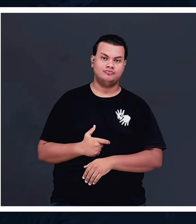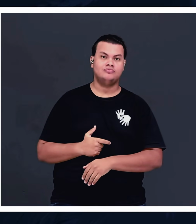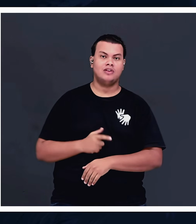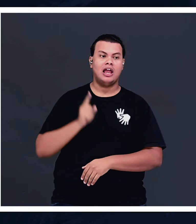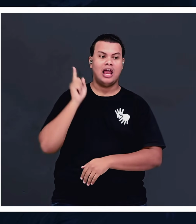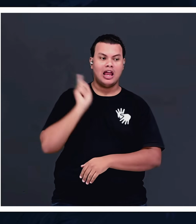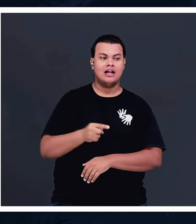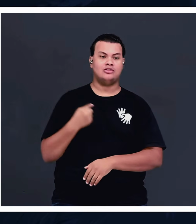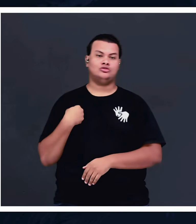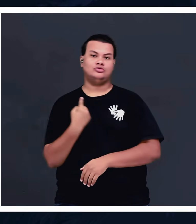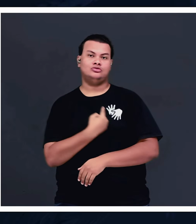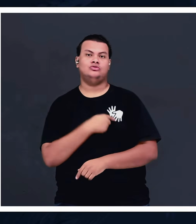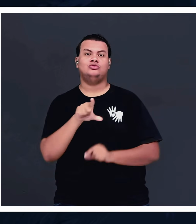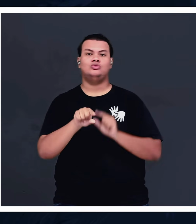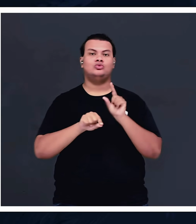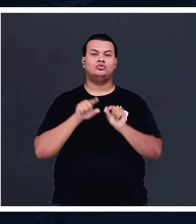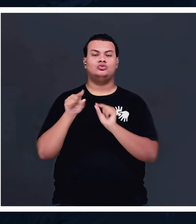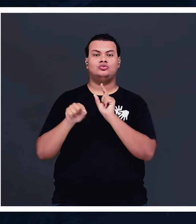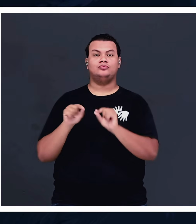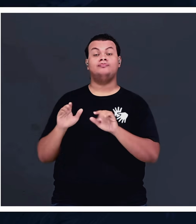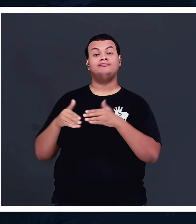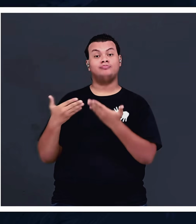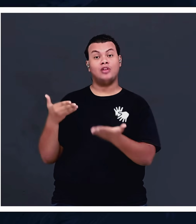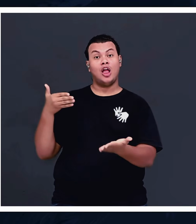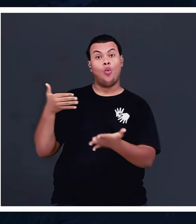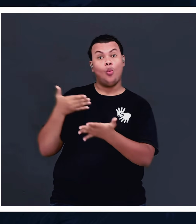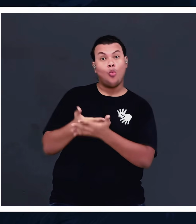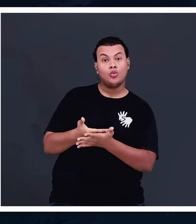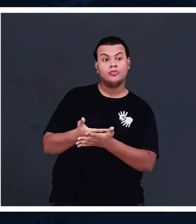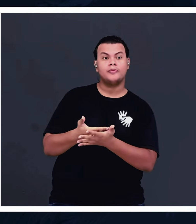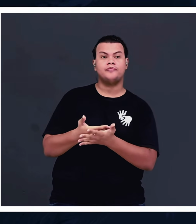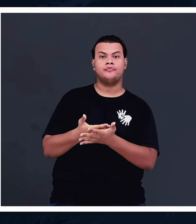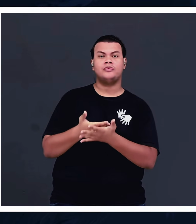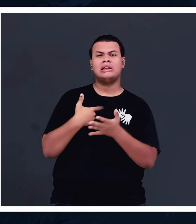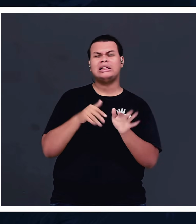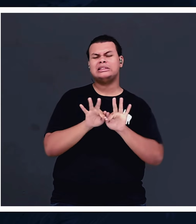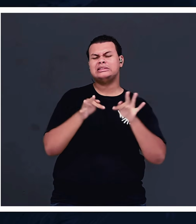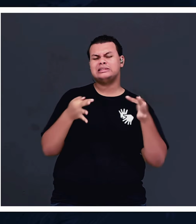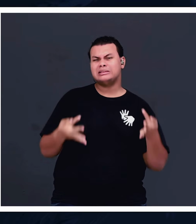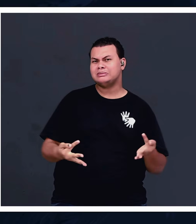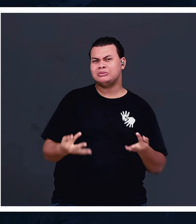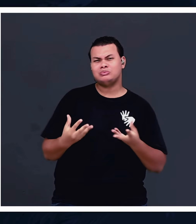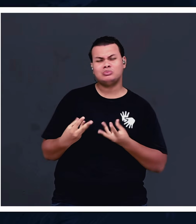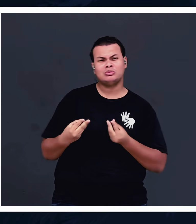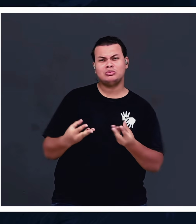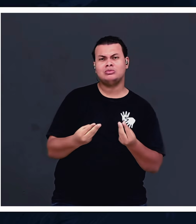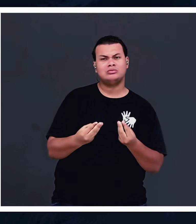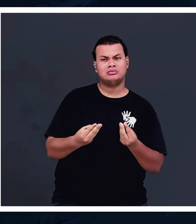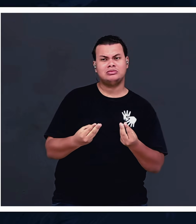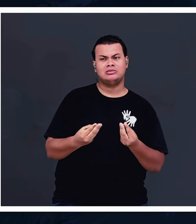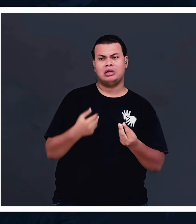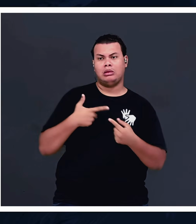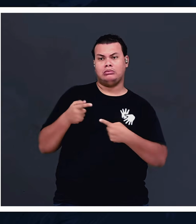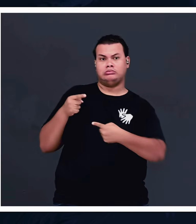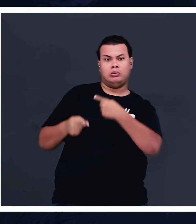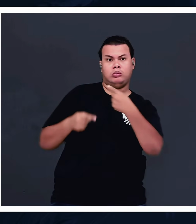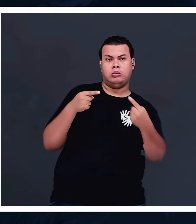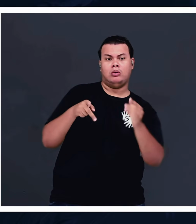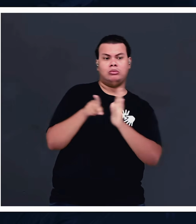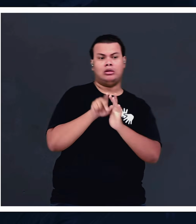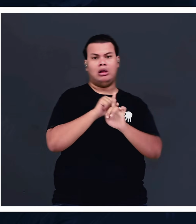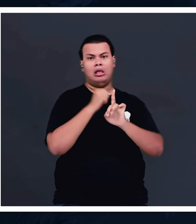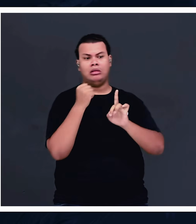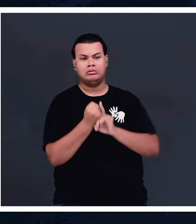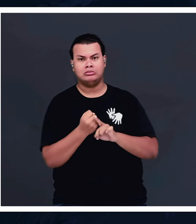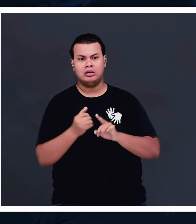São as nossas escolhas. Então, em última instância, como eu disse, simplificando muito, não vou entrar aqui num debate